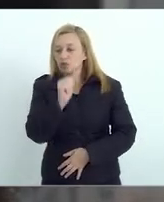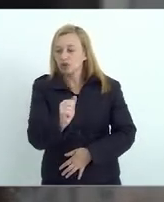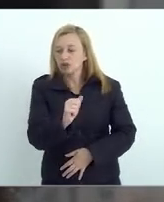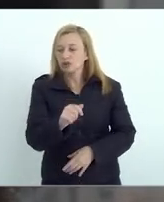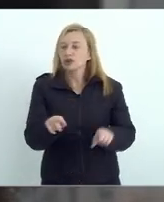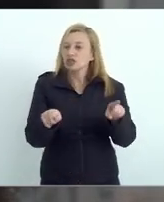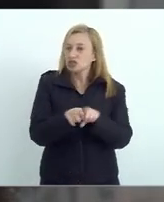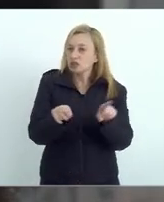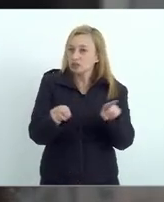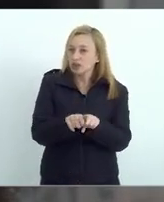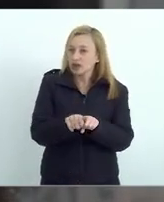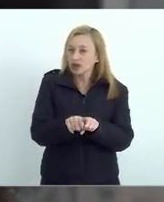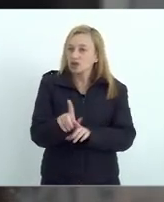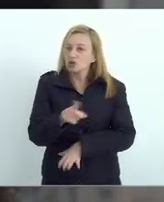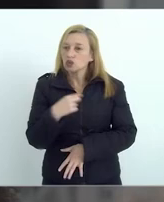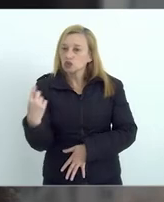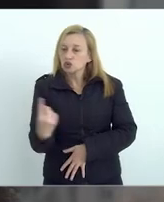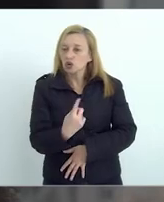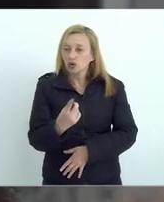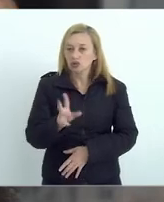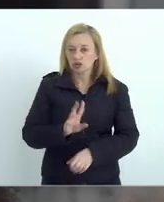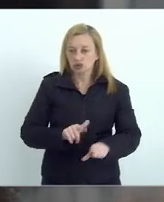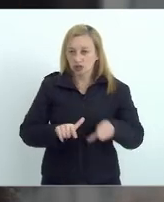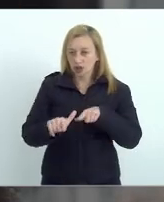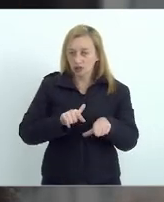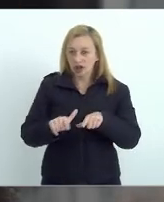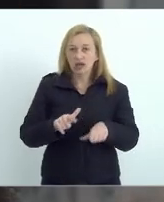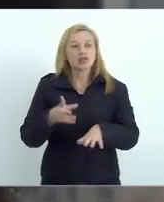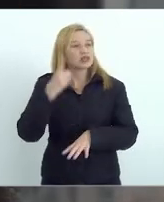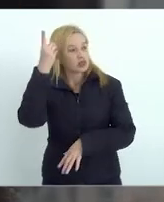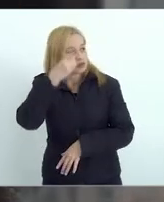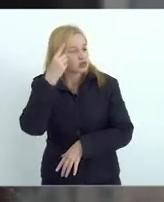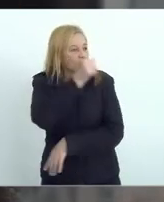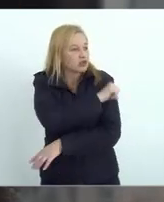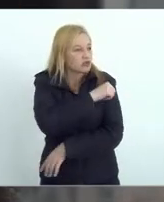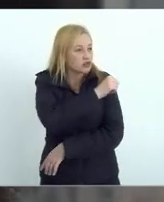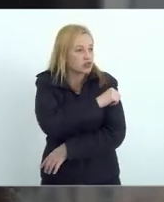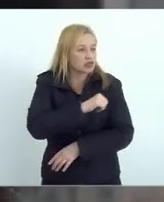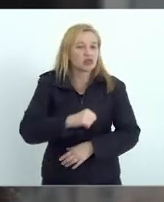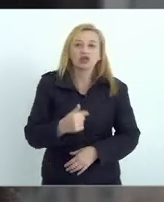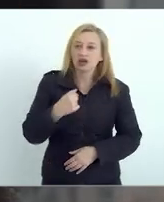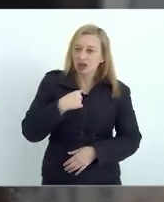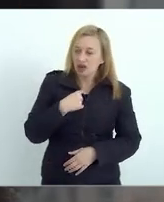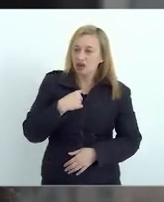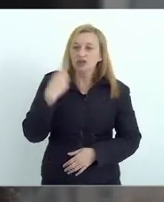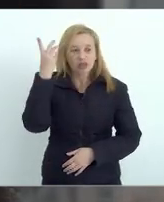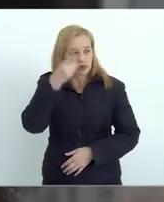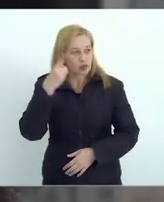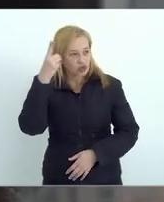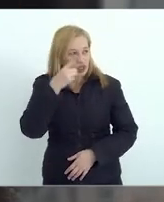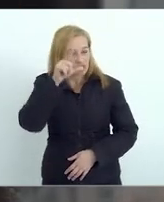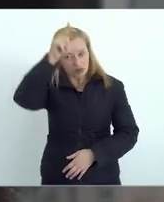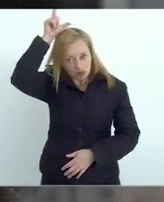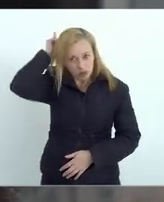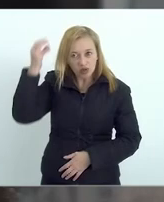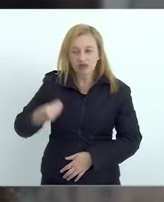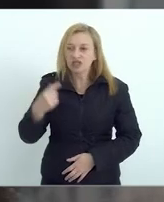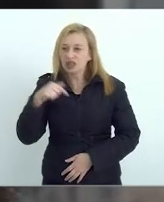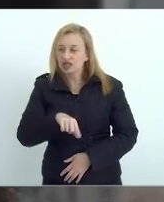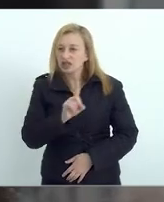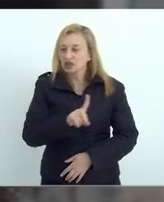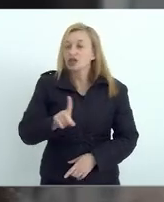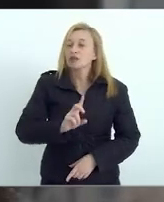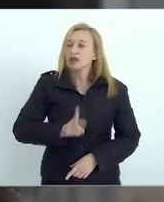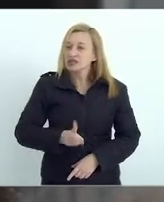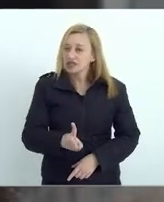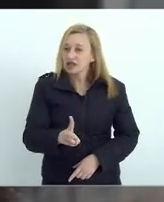mas também através dos nossos mandatos seja a deputada enfermeira Rejane e o Deputado Luiz Paulo que não está aqui mas